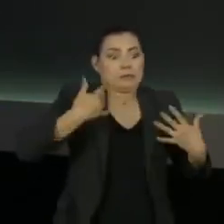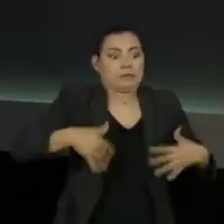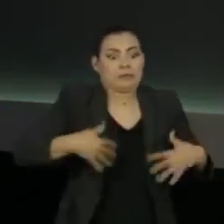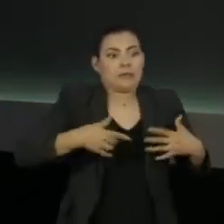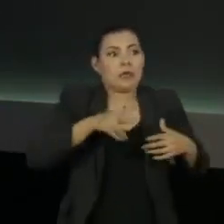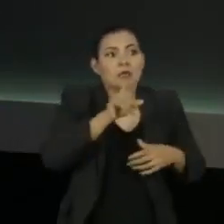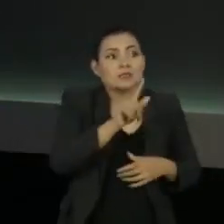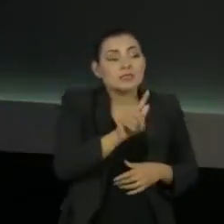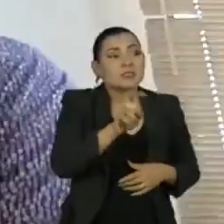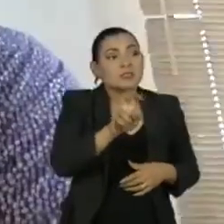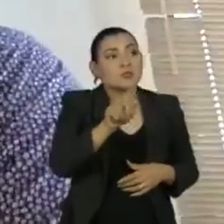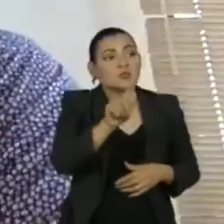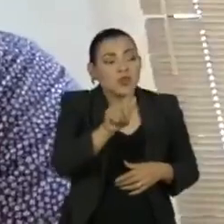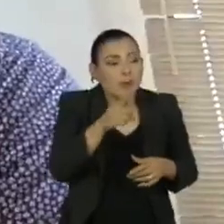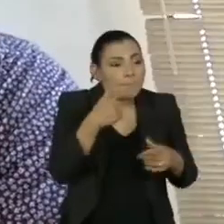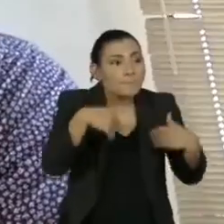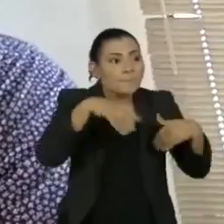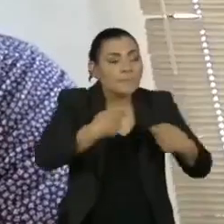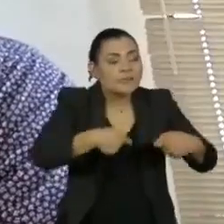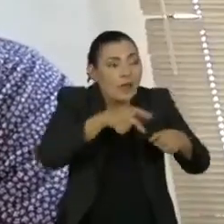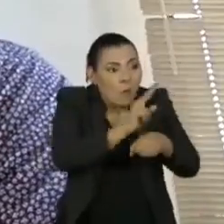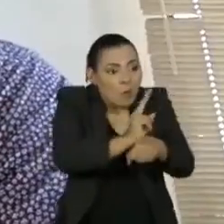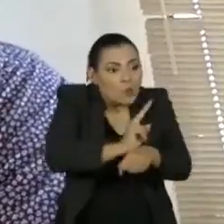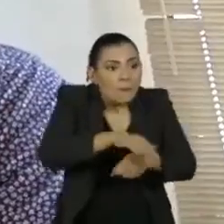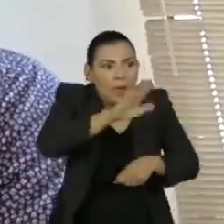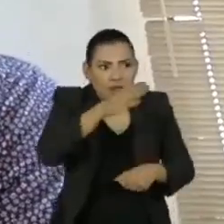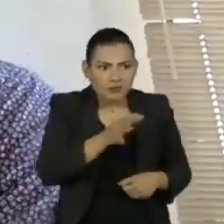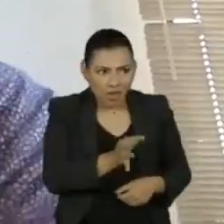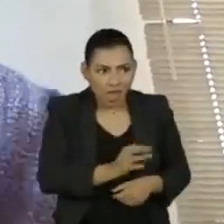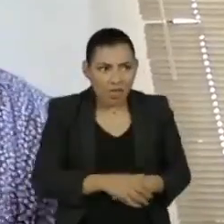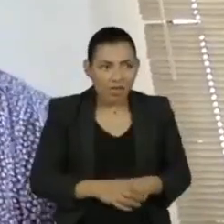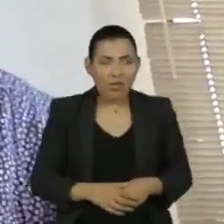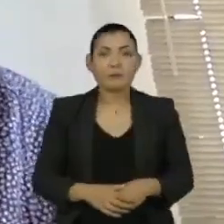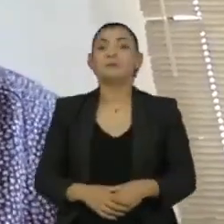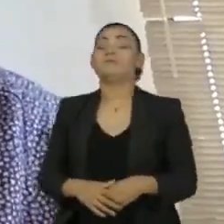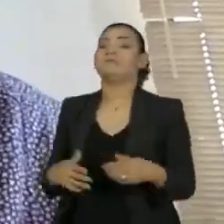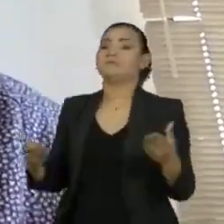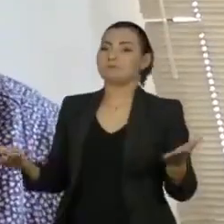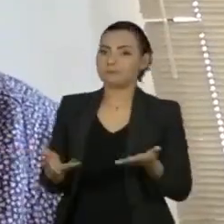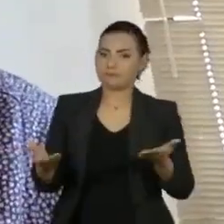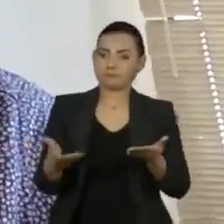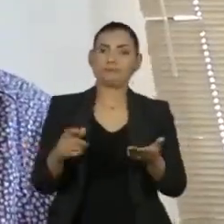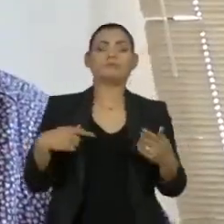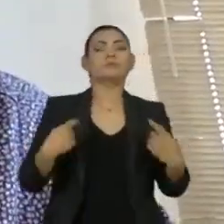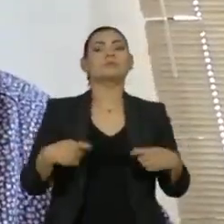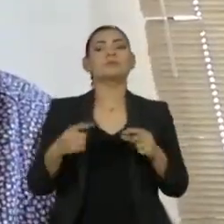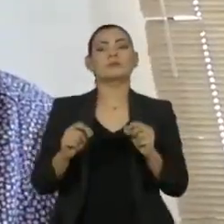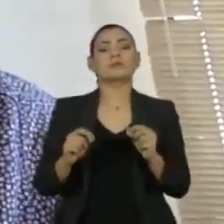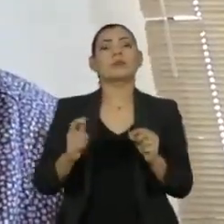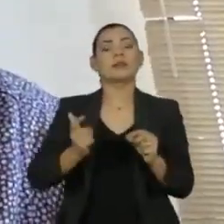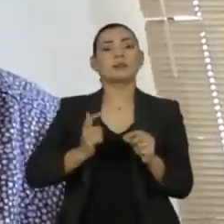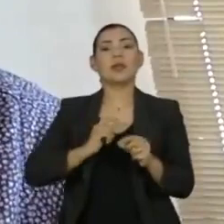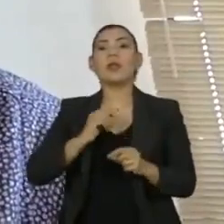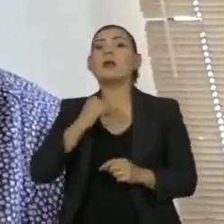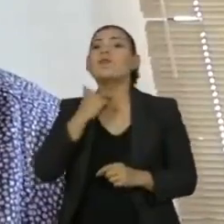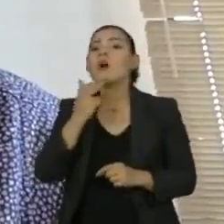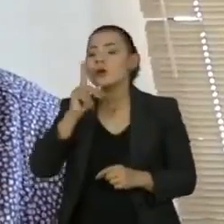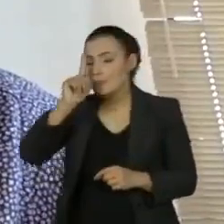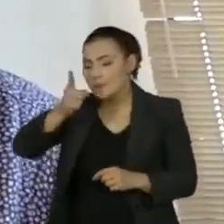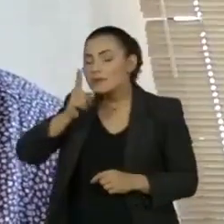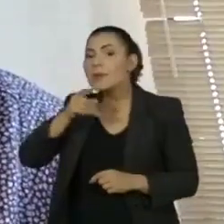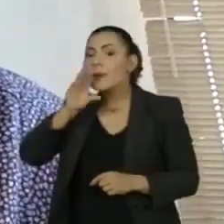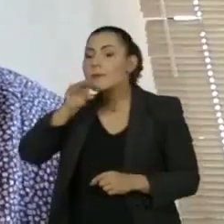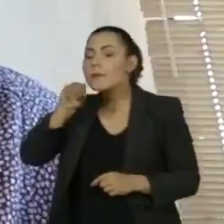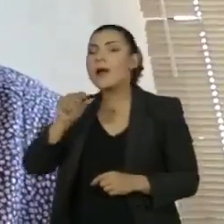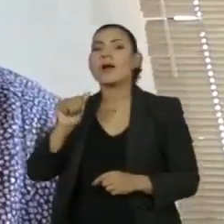a possibilidade do 5G. Não tenha dúvida, Joyce. Imagine que hoje nós podemos ter assistentes de voz, como, por exemplo,